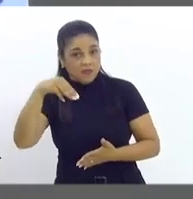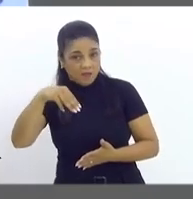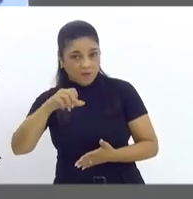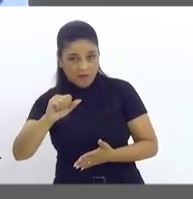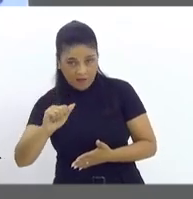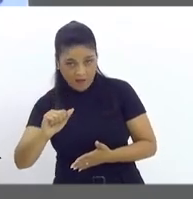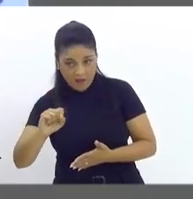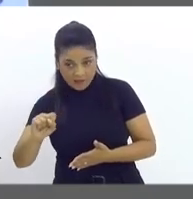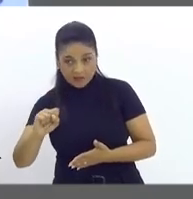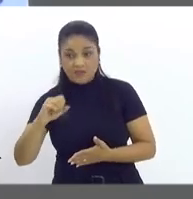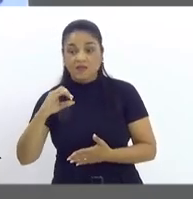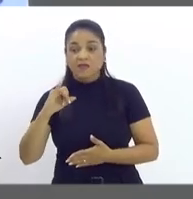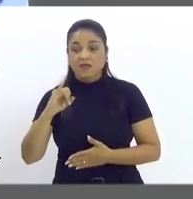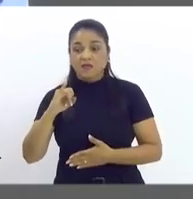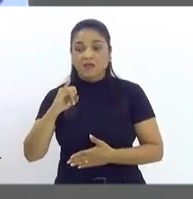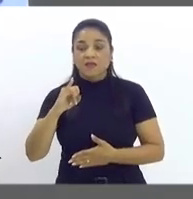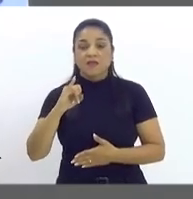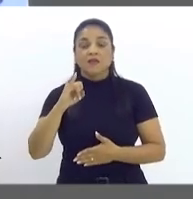né?